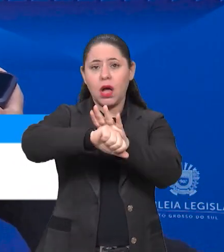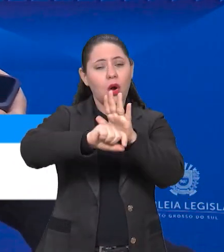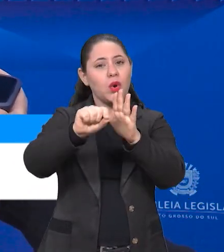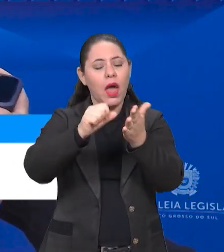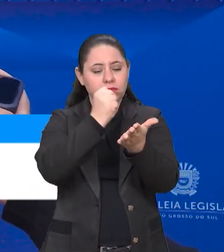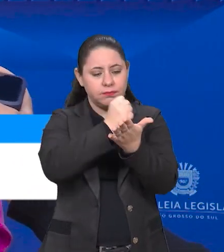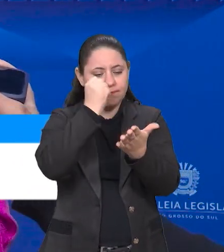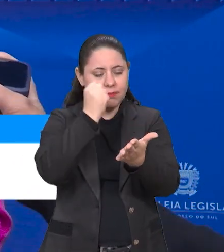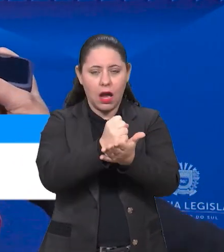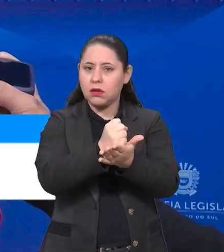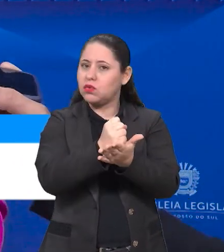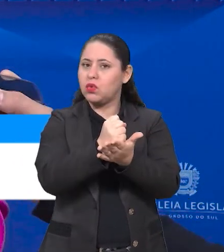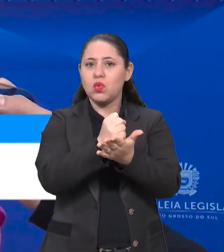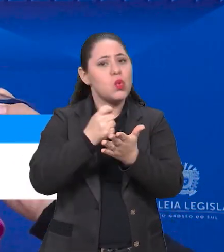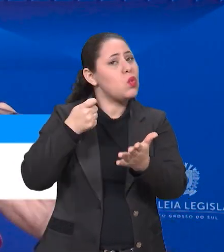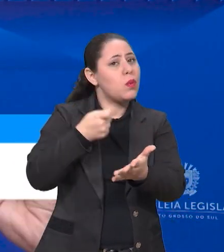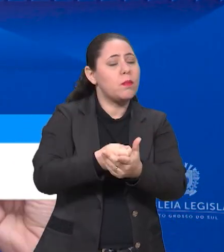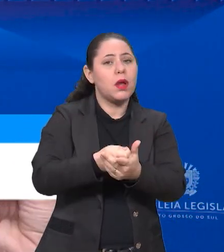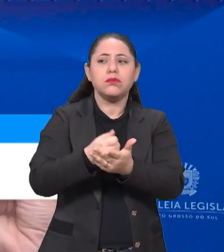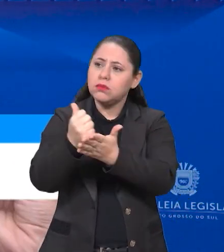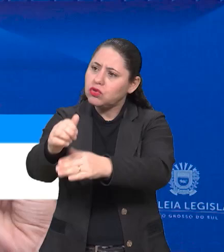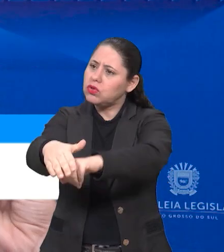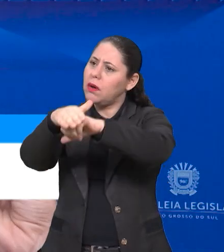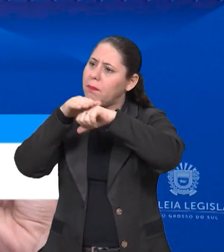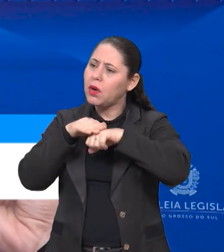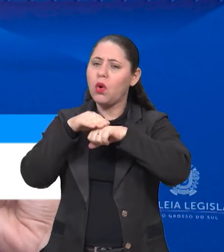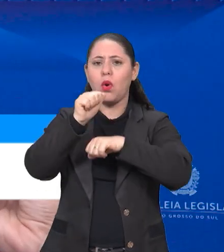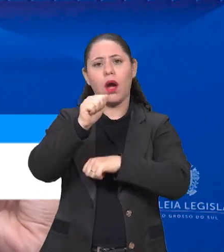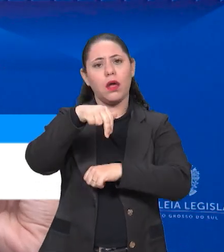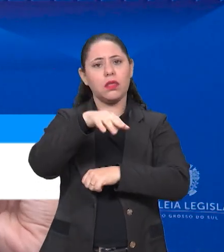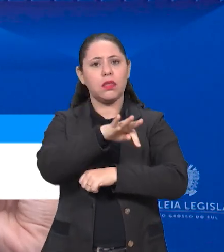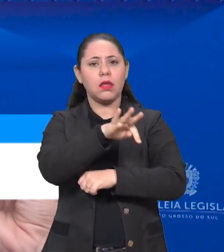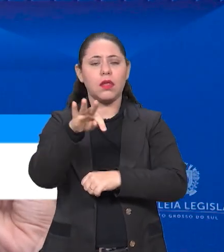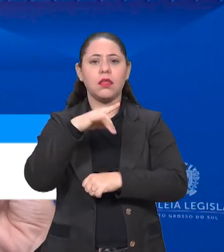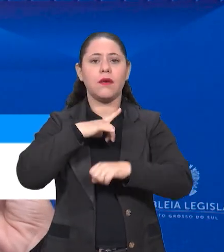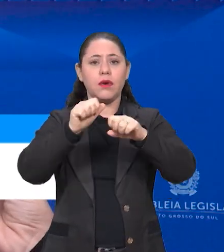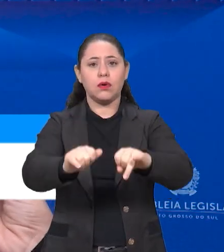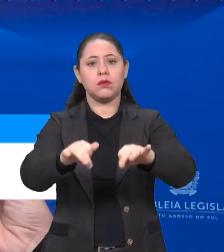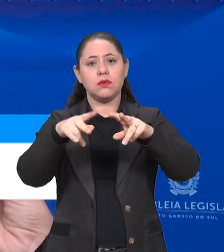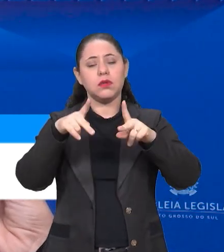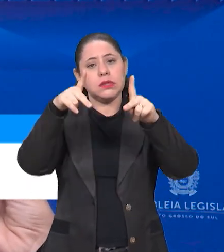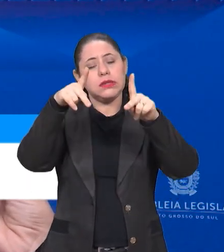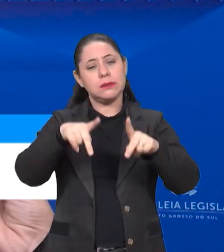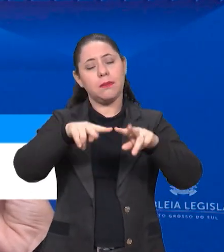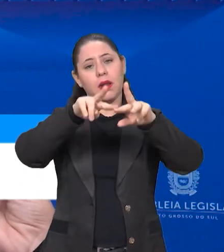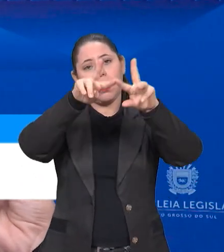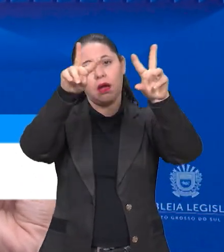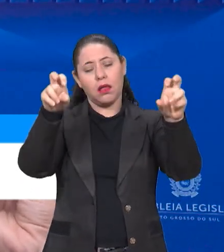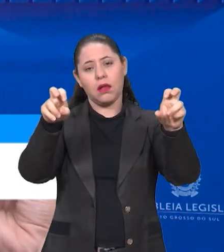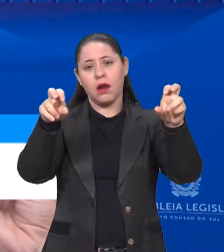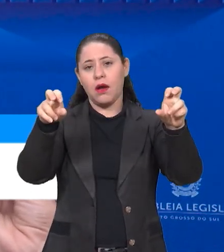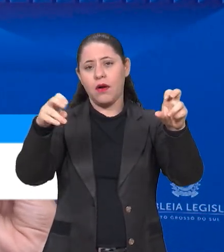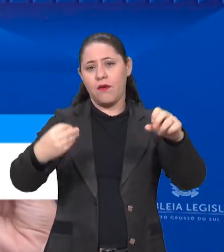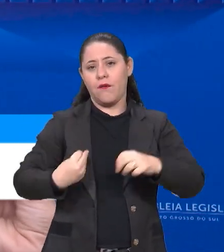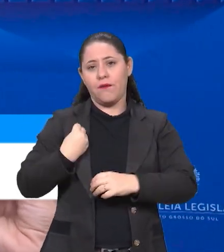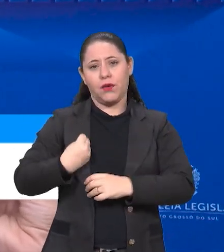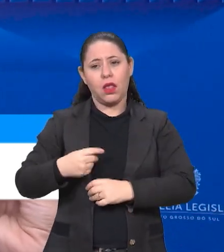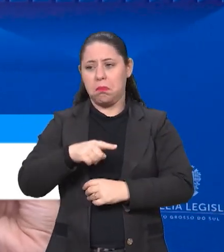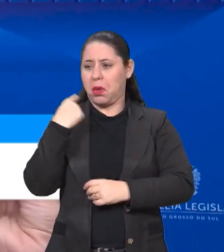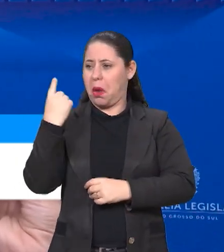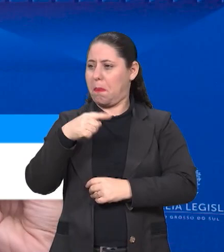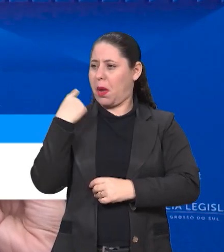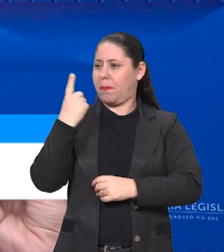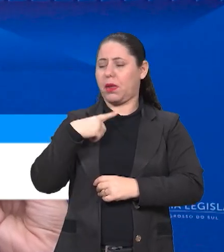falado várias vezes, trouxemos aqui a NTT, nós tivemos audiência pública para falar sobre o assunto, vidas que se perdem